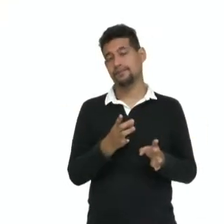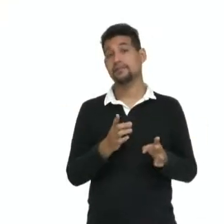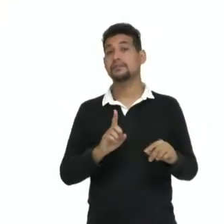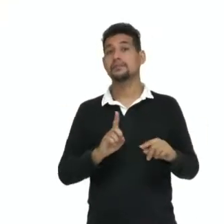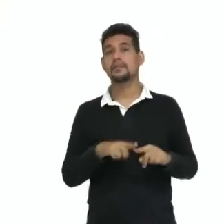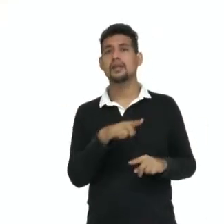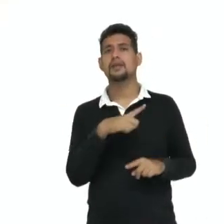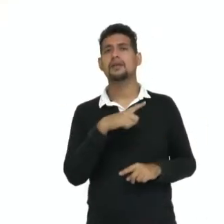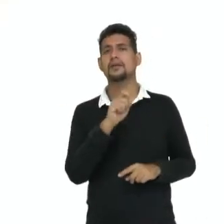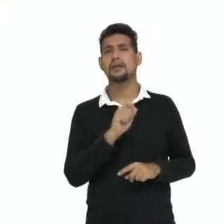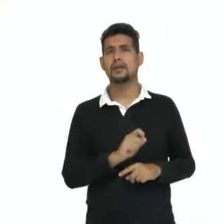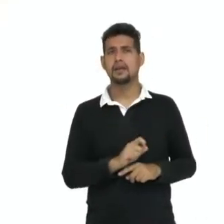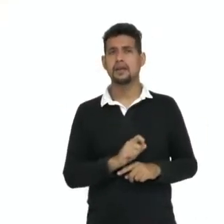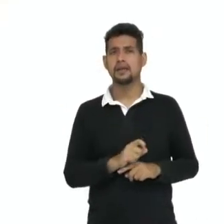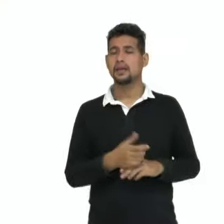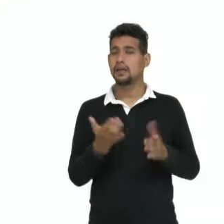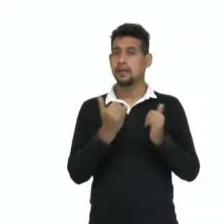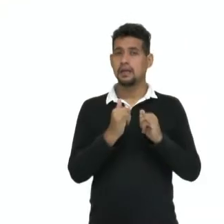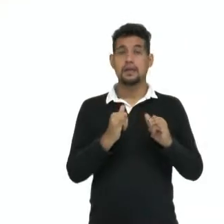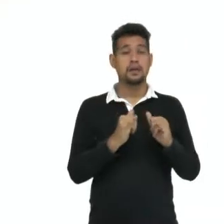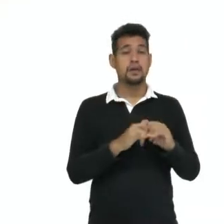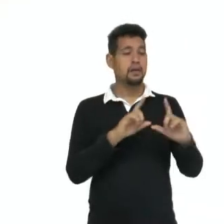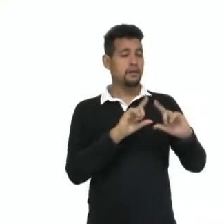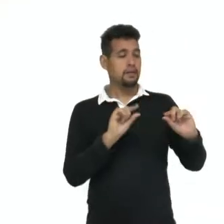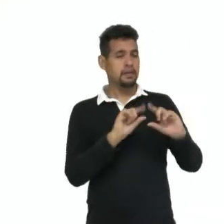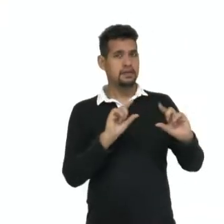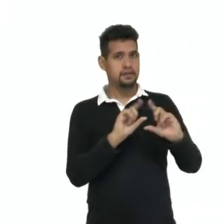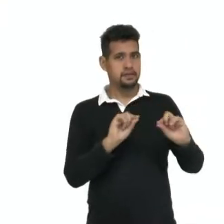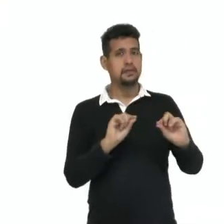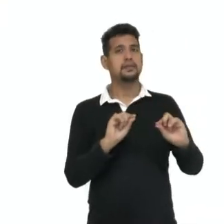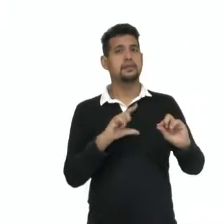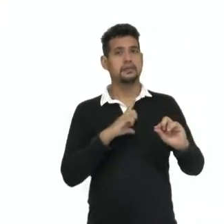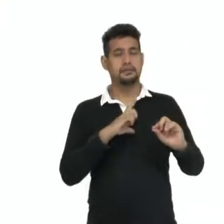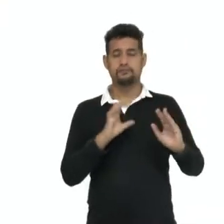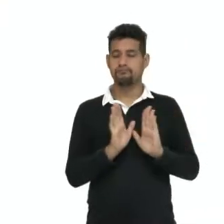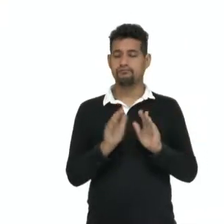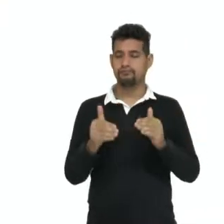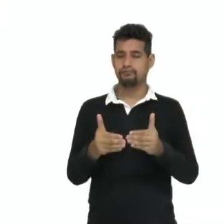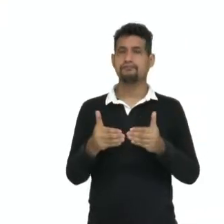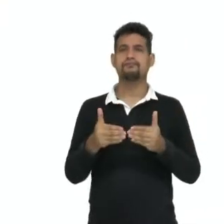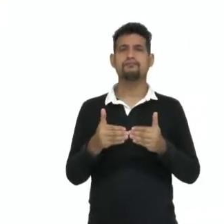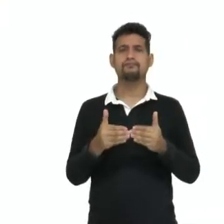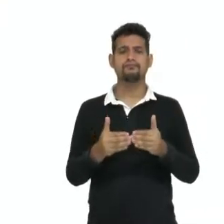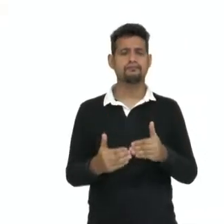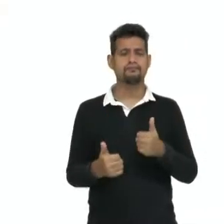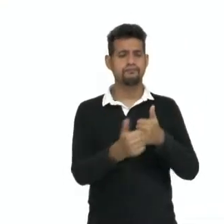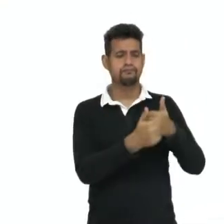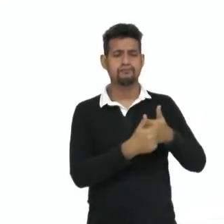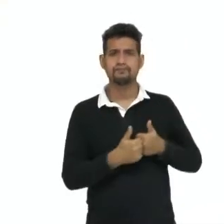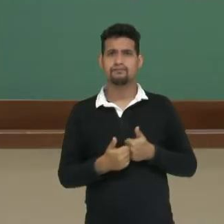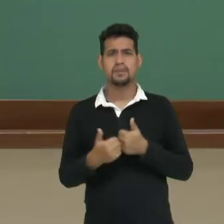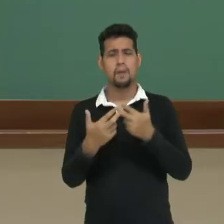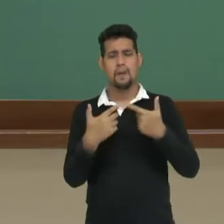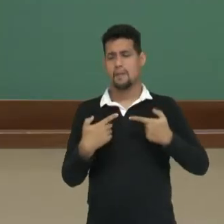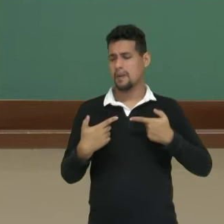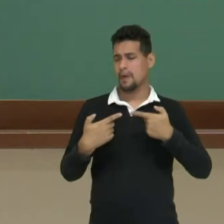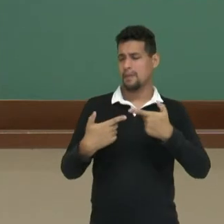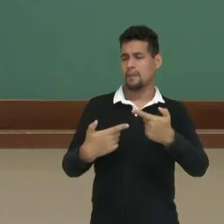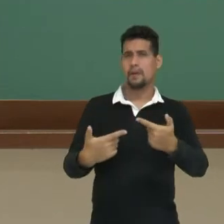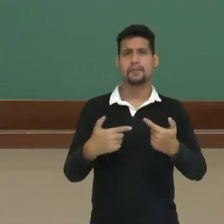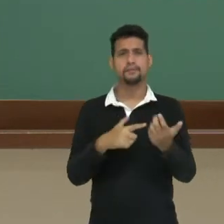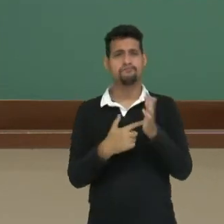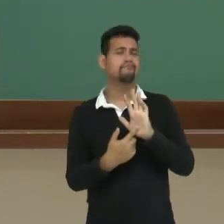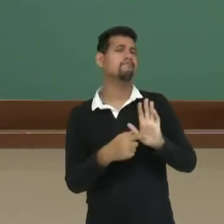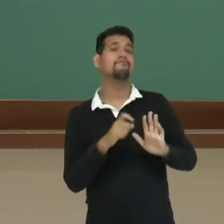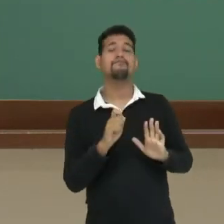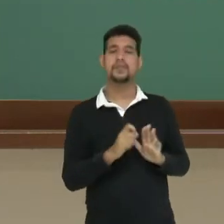Aqui nós temos nessa ilustração Brasília, aí é o Congresso Nacional, cercada de tanques de guerra, mostrando claramente a